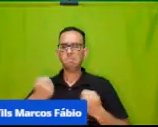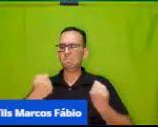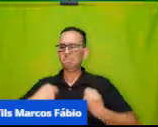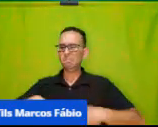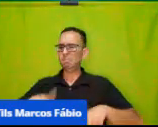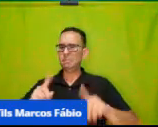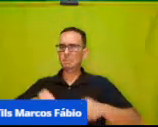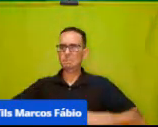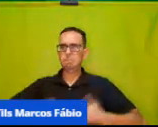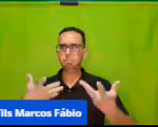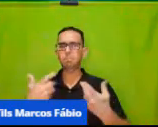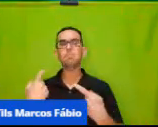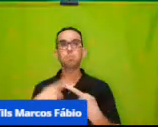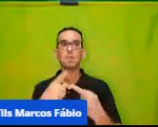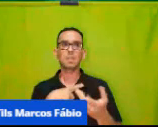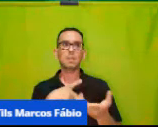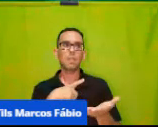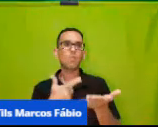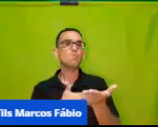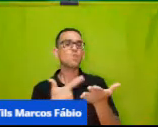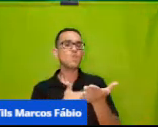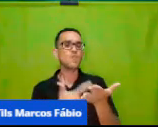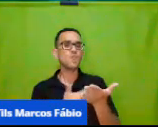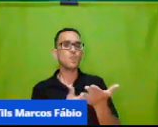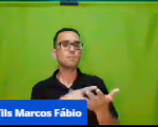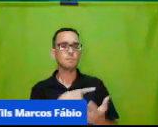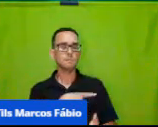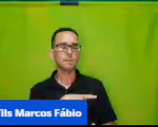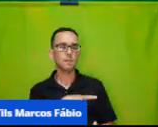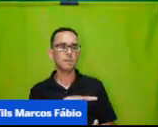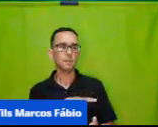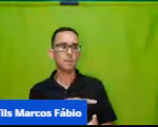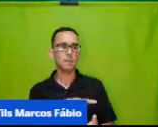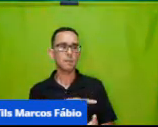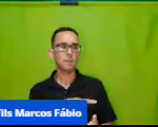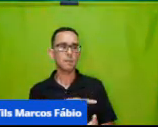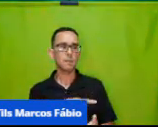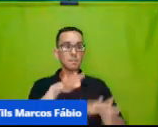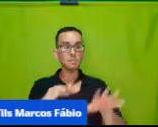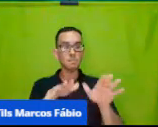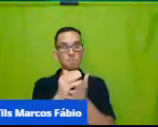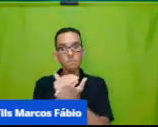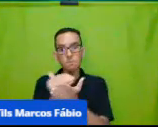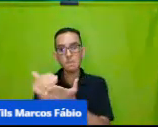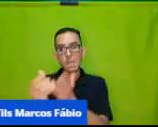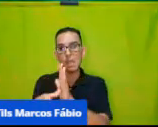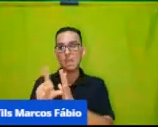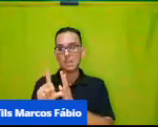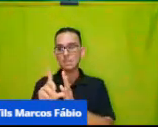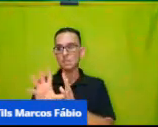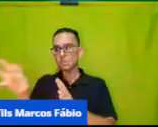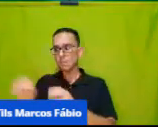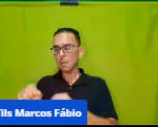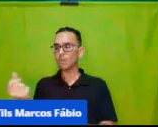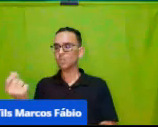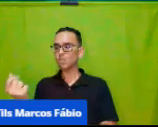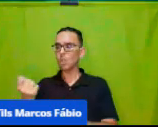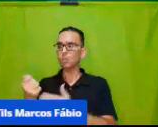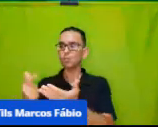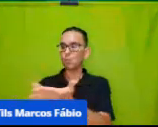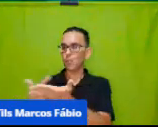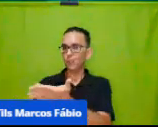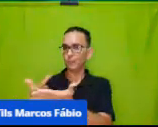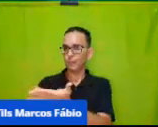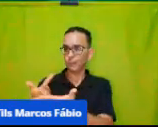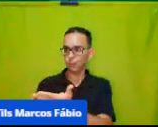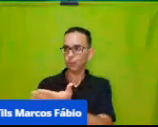tem já o livro didático, né? A não ser que eles começassem a pegar esse dinheiro do livro didático, em vez de